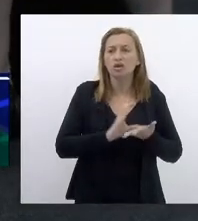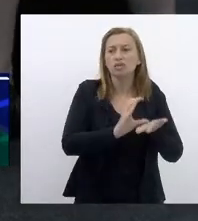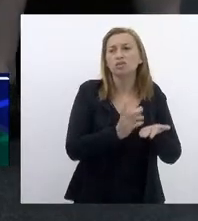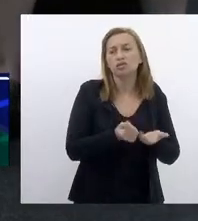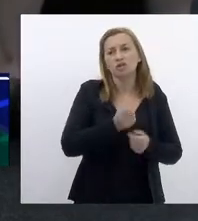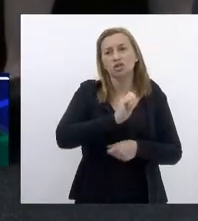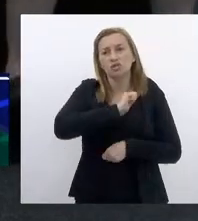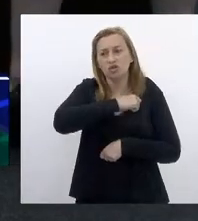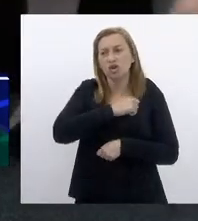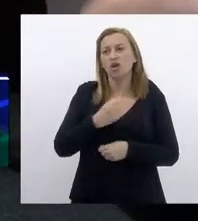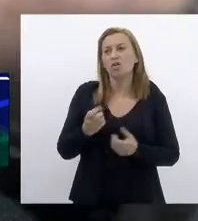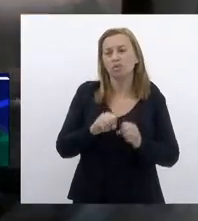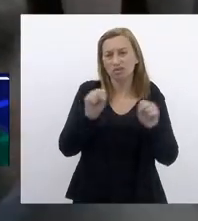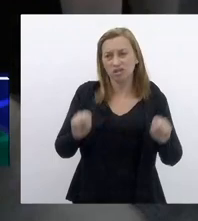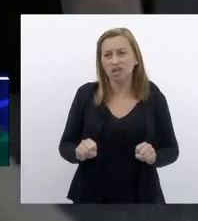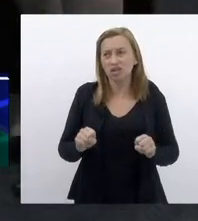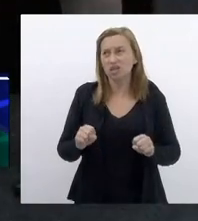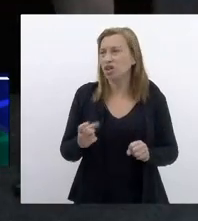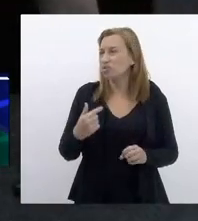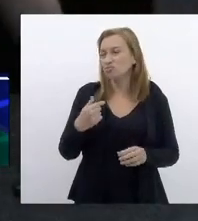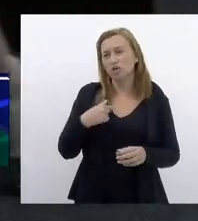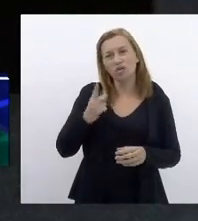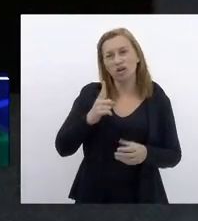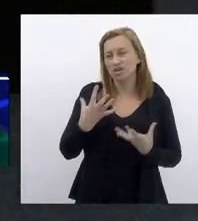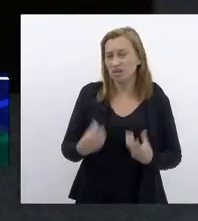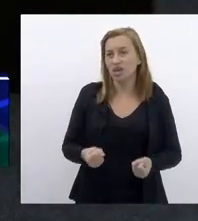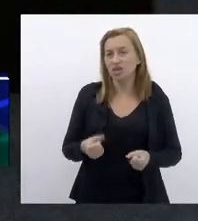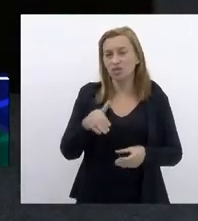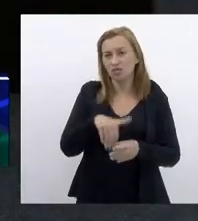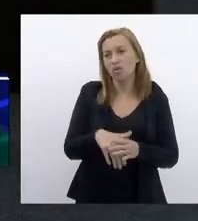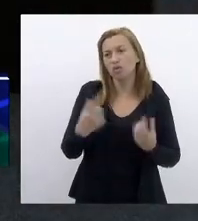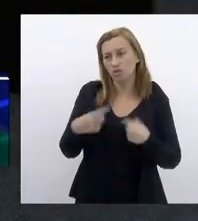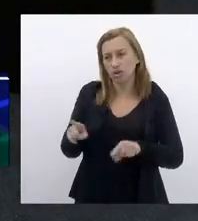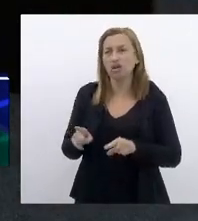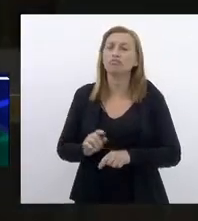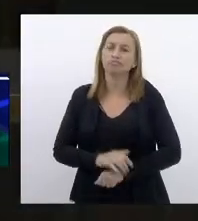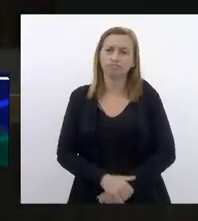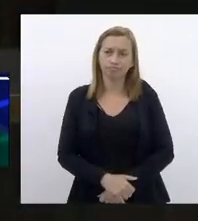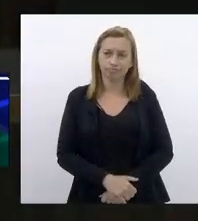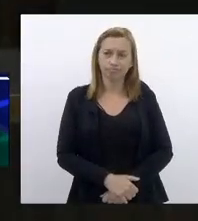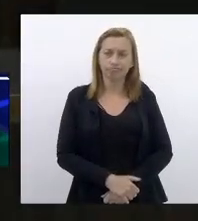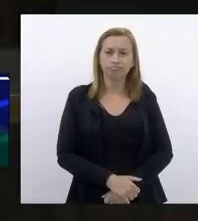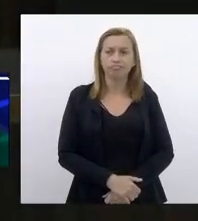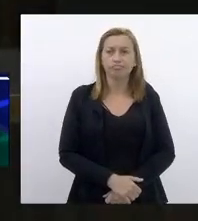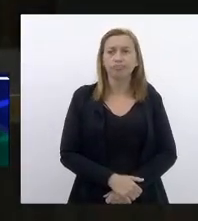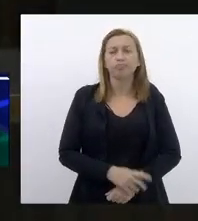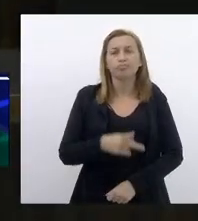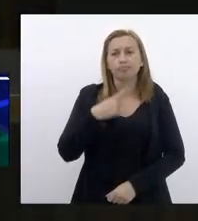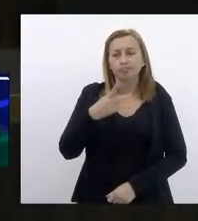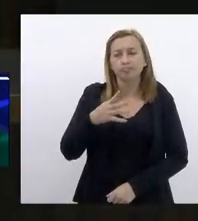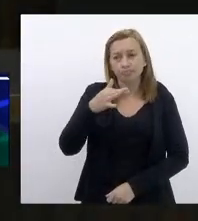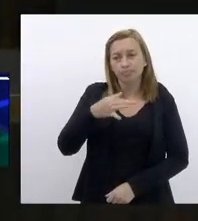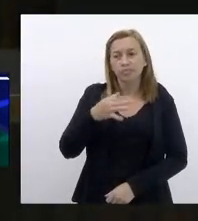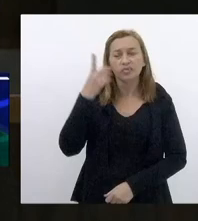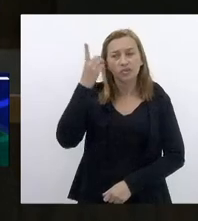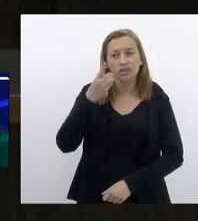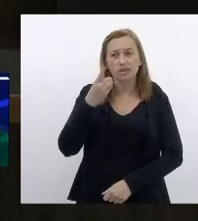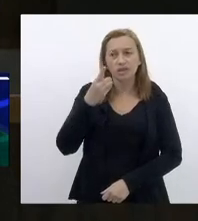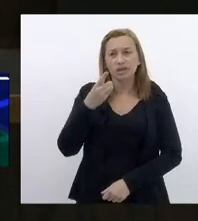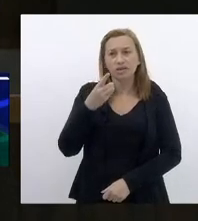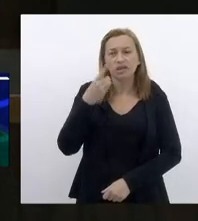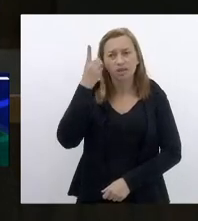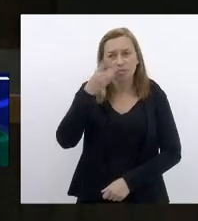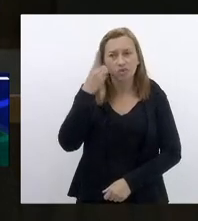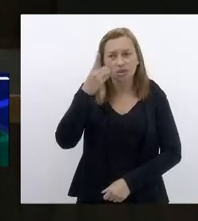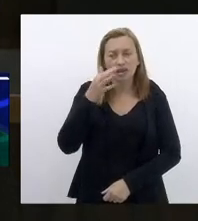setor, isso me incomoda profundamente, eu não posso dar o meu voto. Portanto, eu declaro aqui meu voto contrário. Declaração de voto. Para a declaração de voto, o